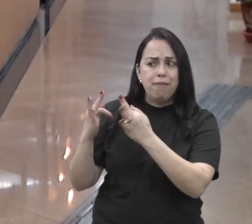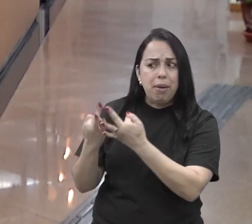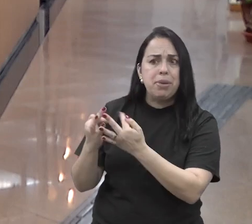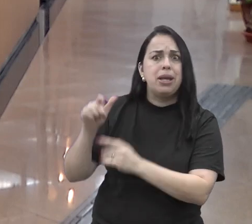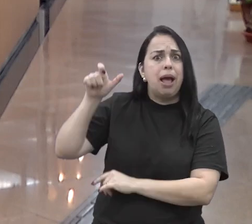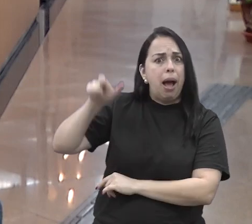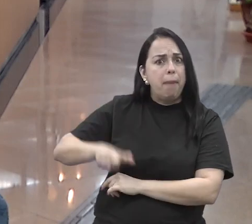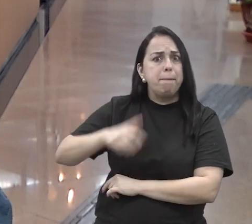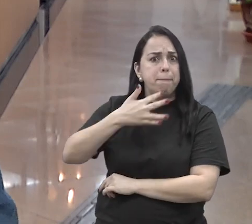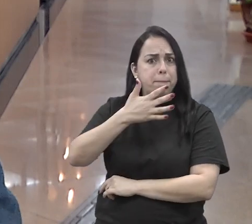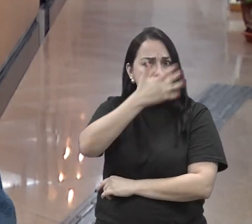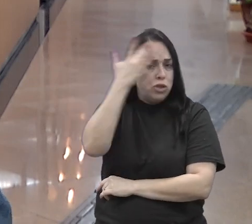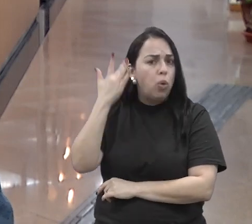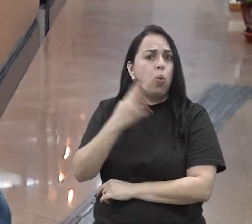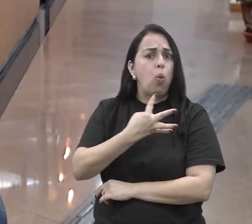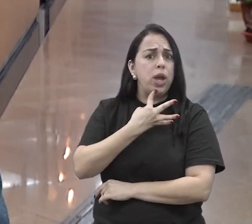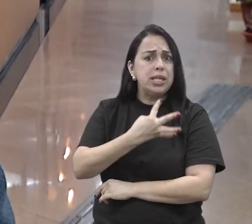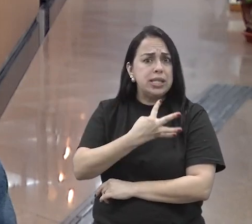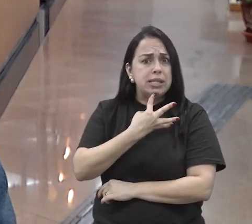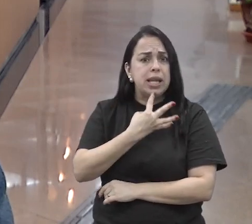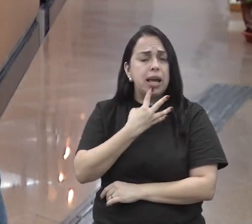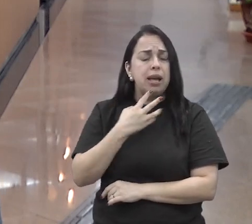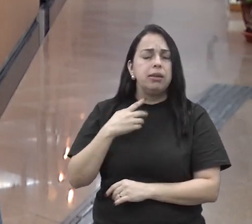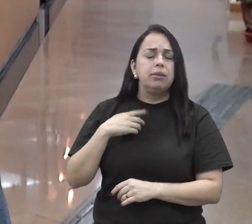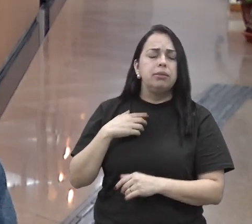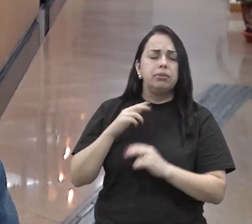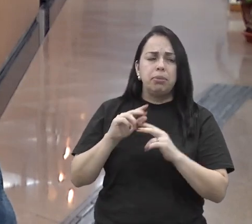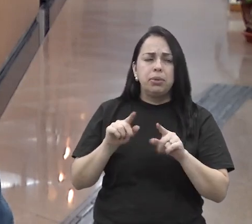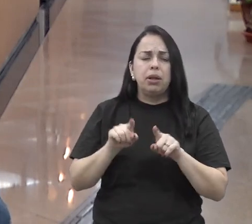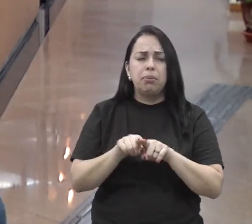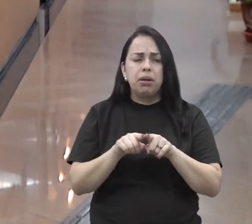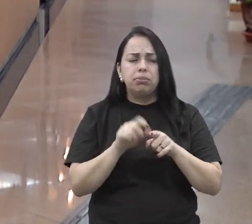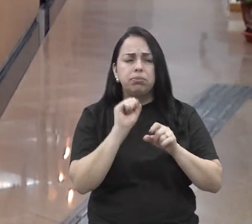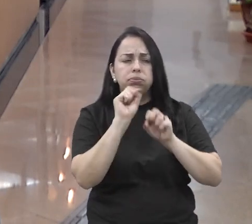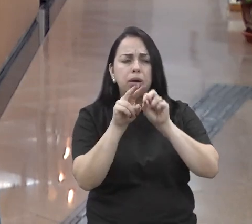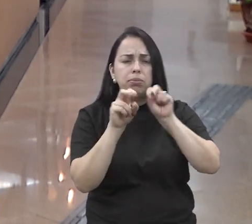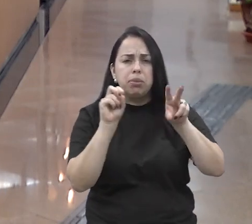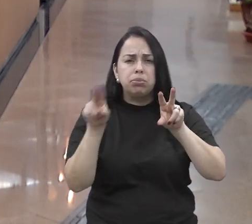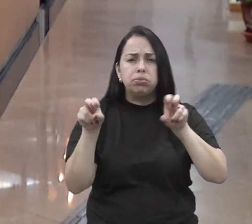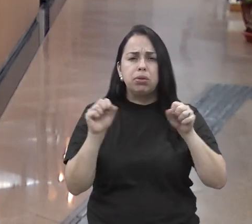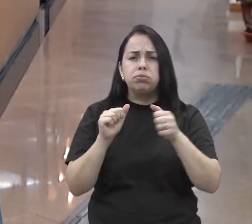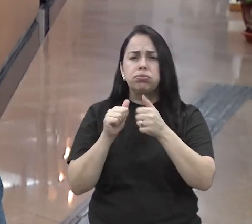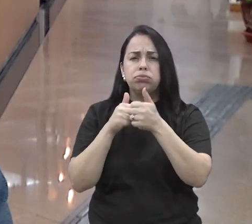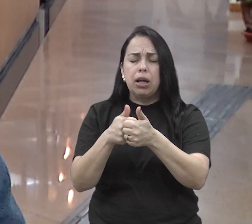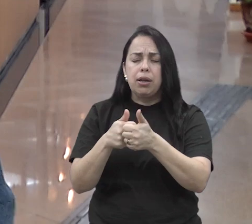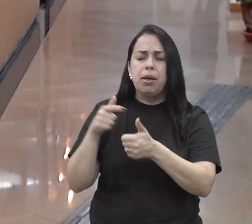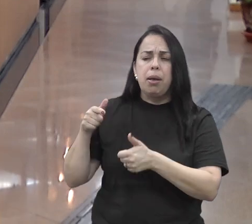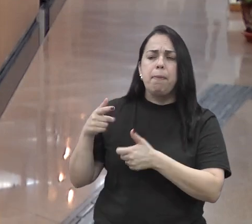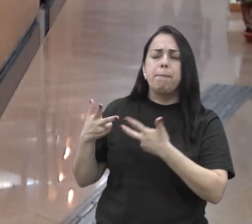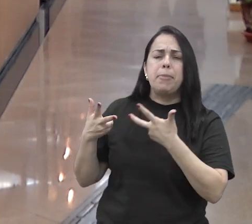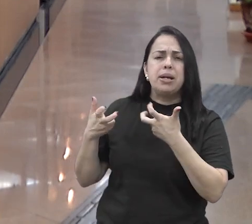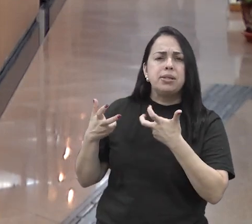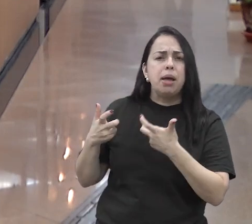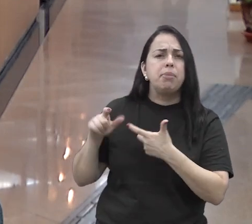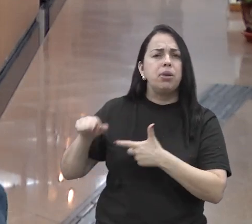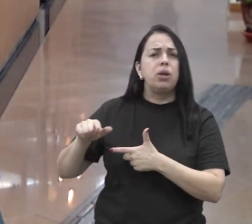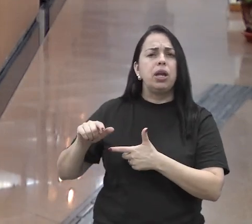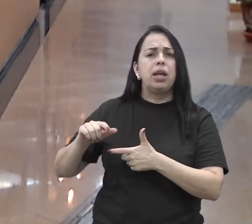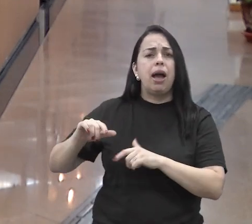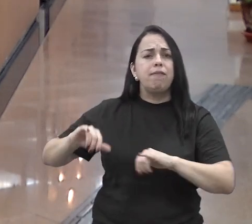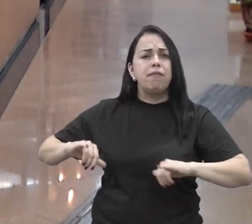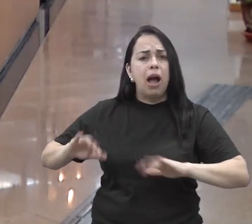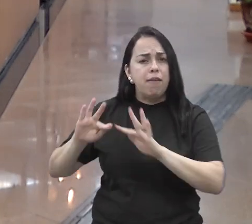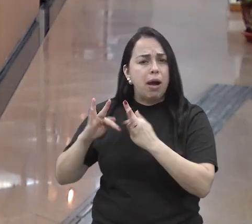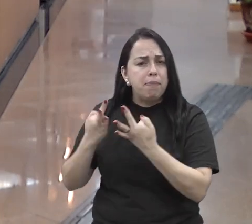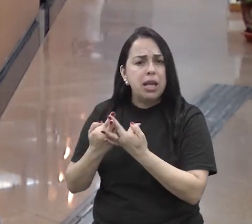a pessoa. E a gente acompanha, né, o pós, com os filhos, com a